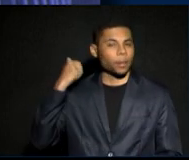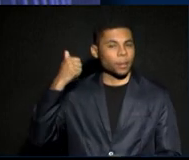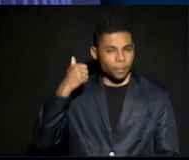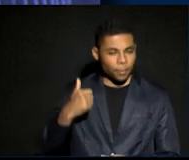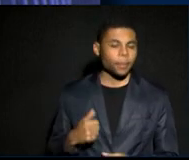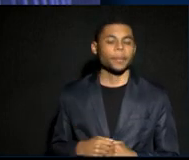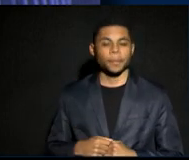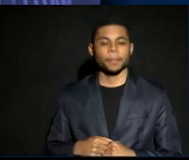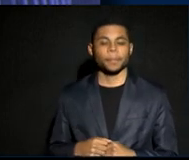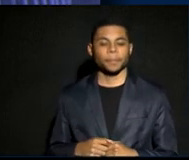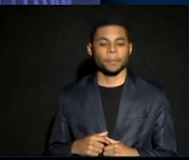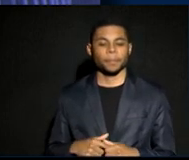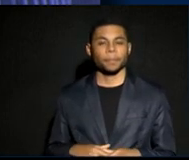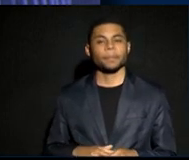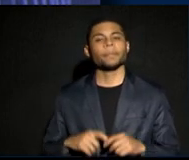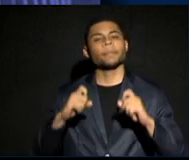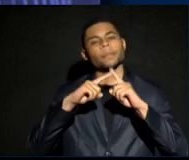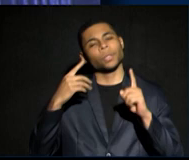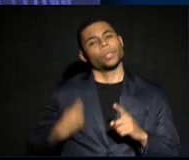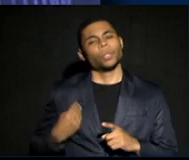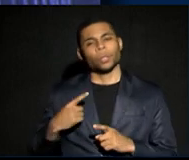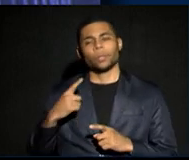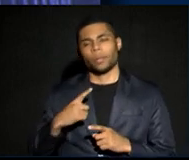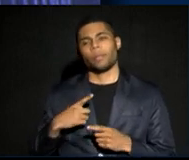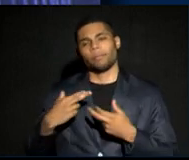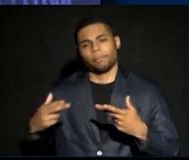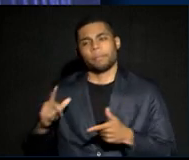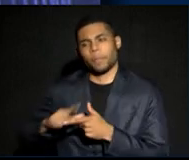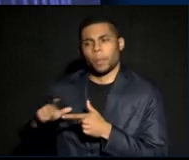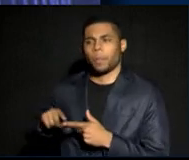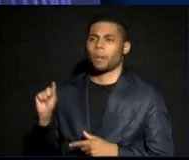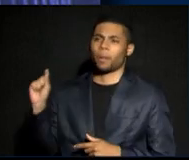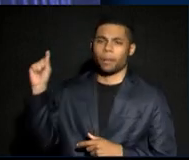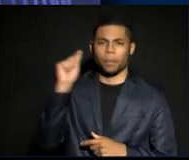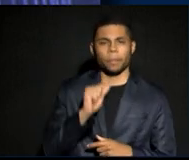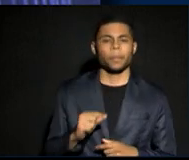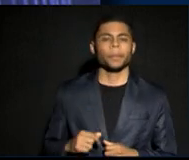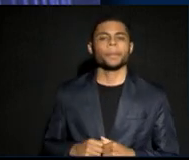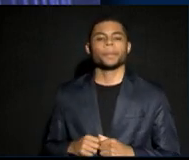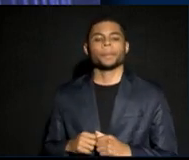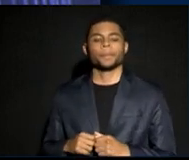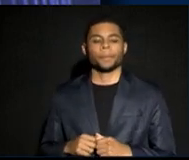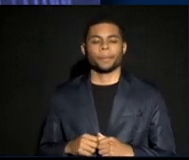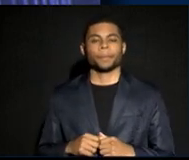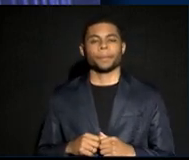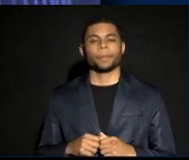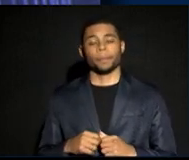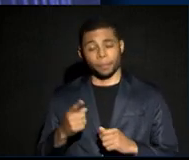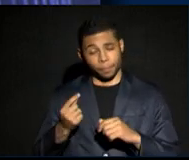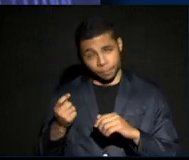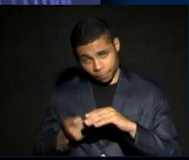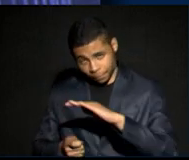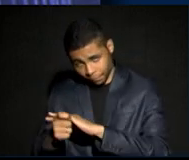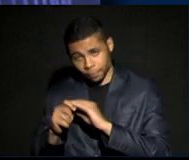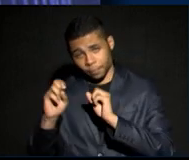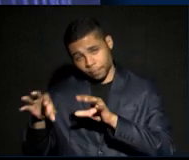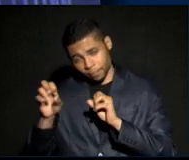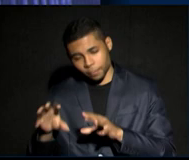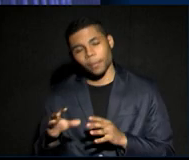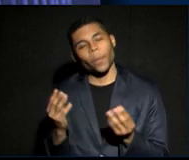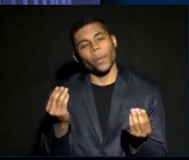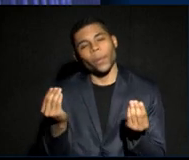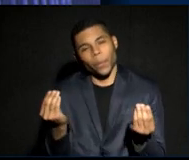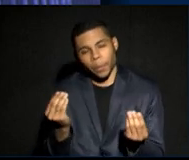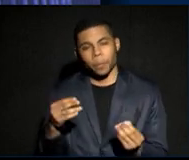de educação mas existem problemas estruturais como se eu ver o investimento na educação